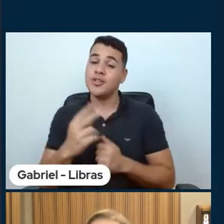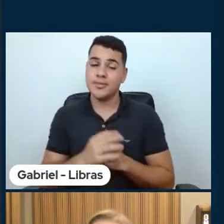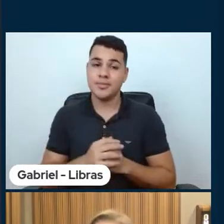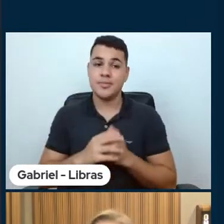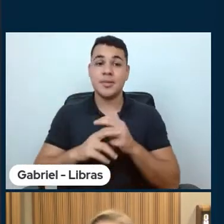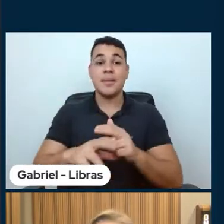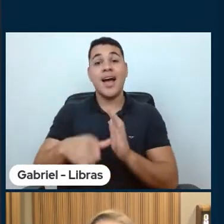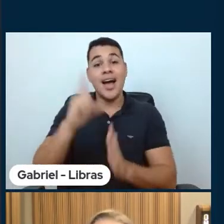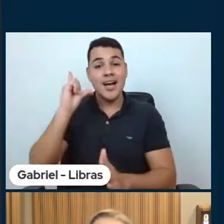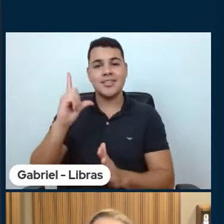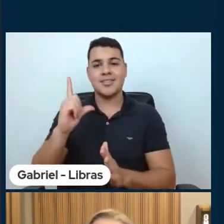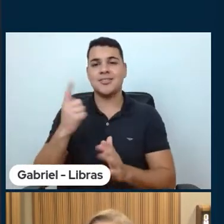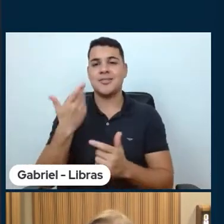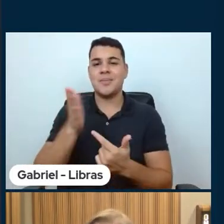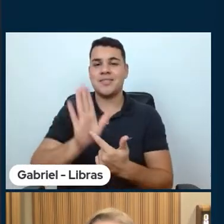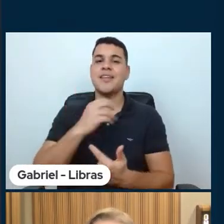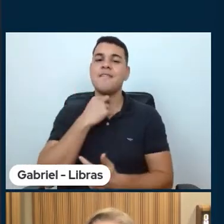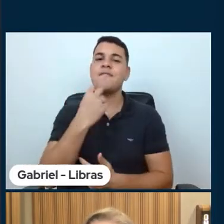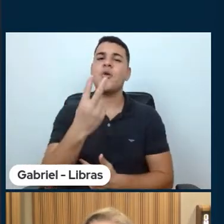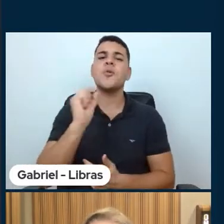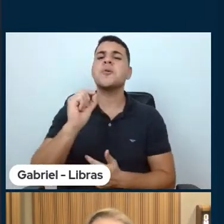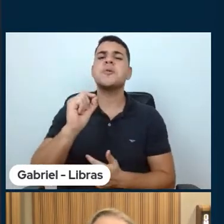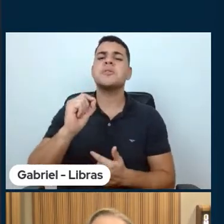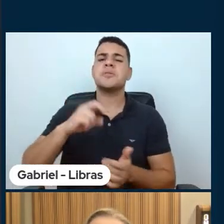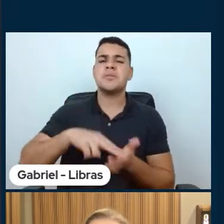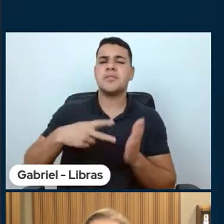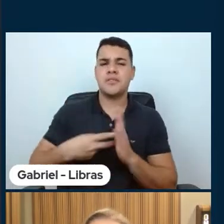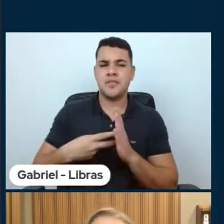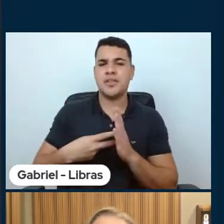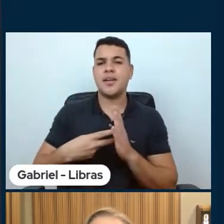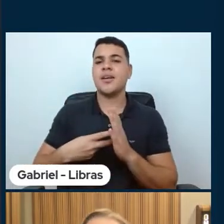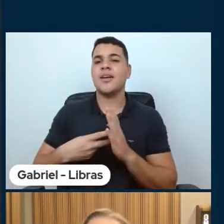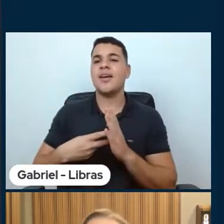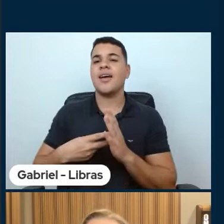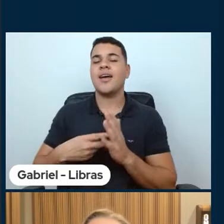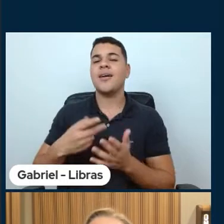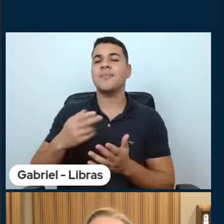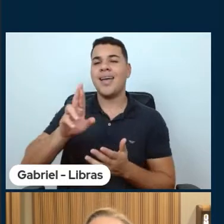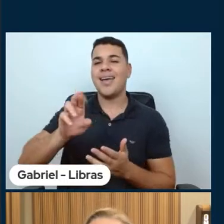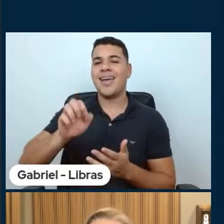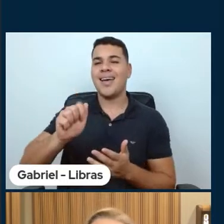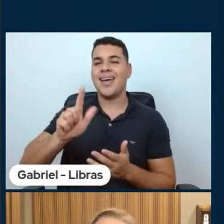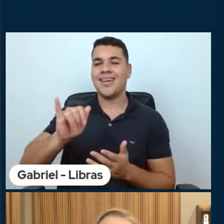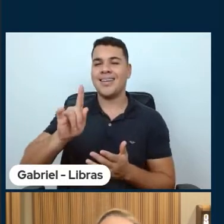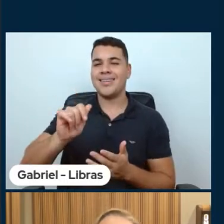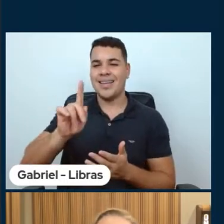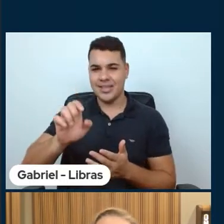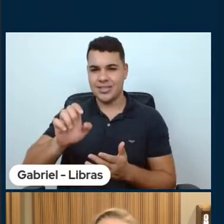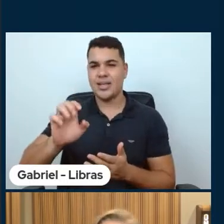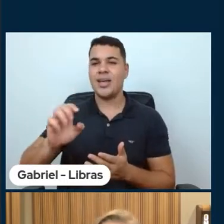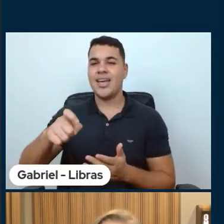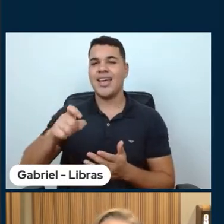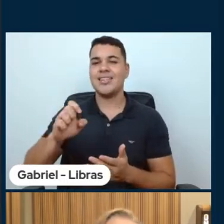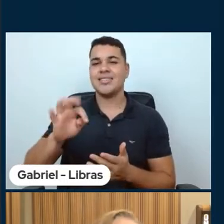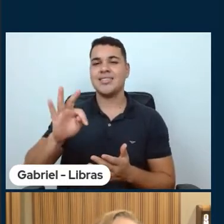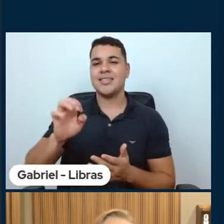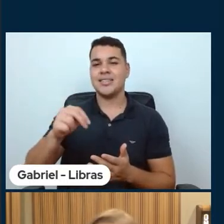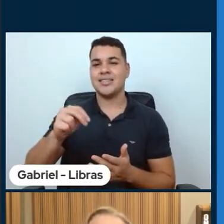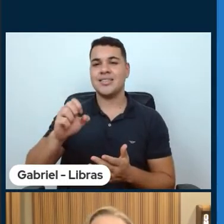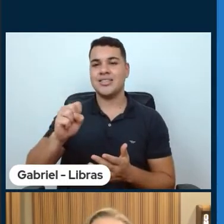através do áudio então para começar a apresentação primeiro o que são as realidades estendidas de uma maneira bem